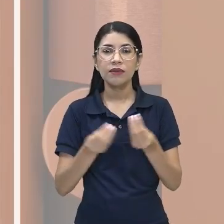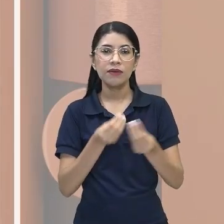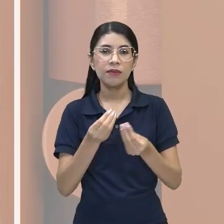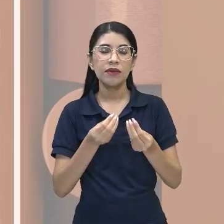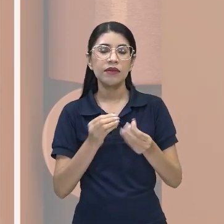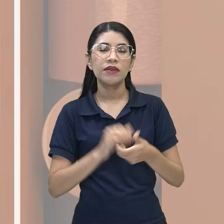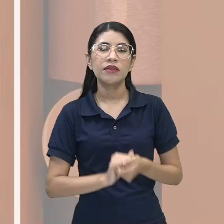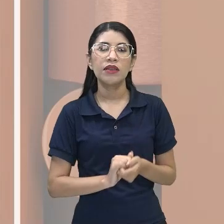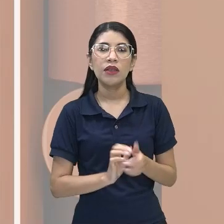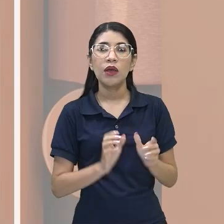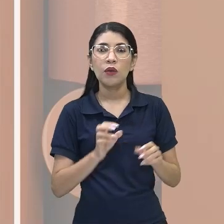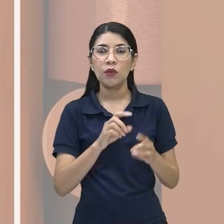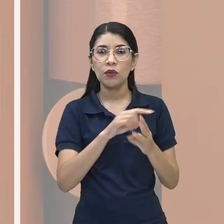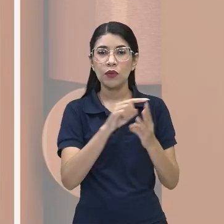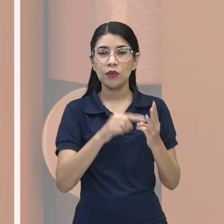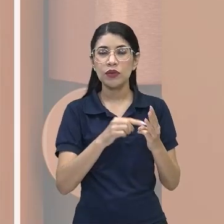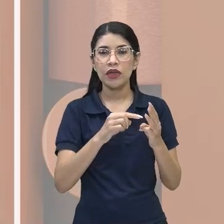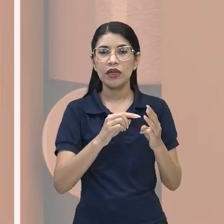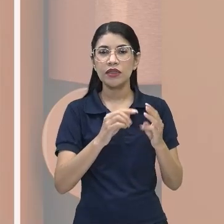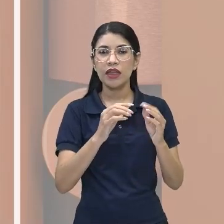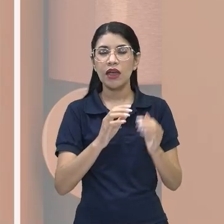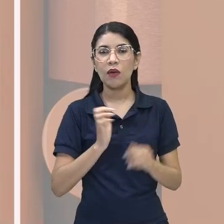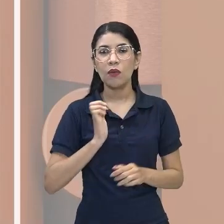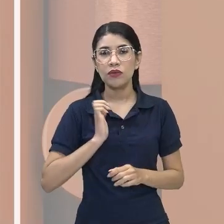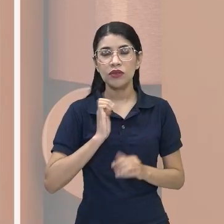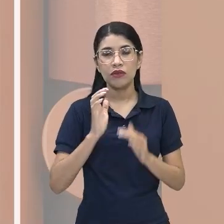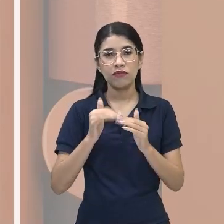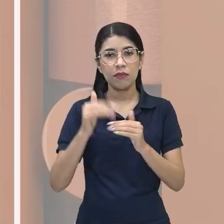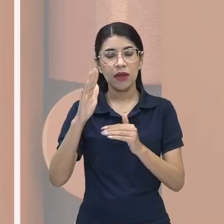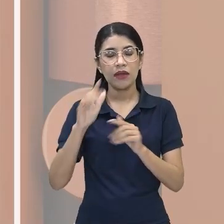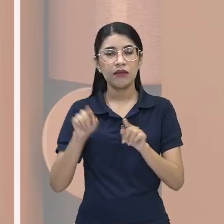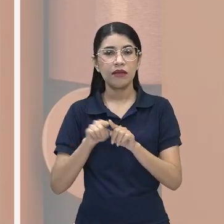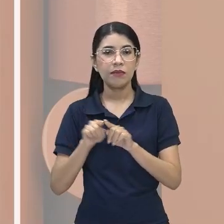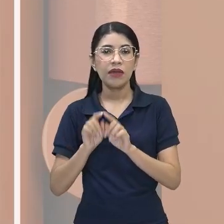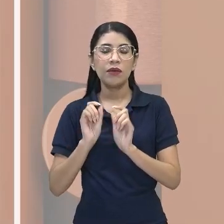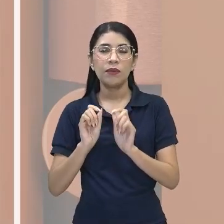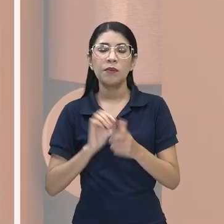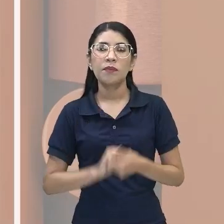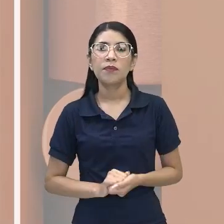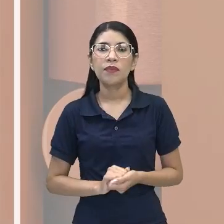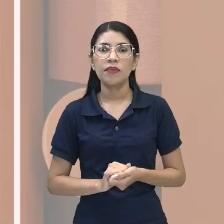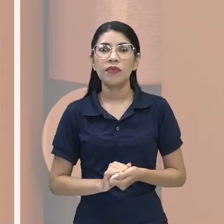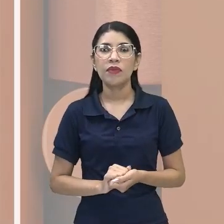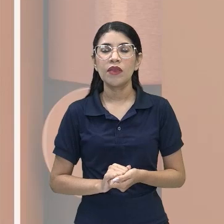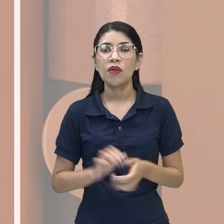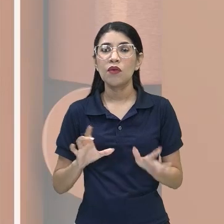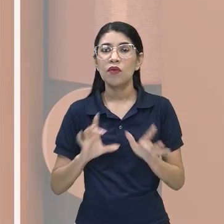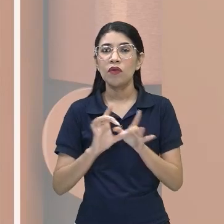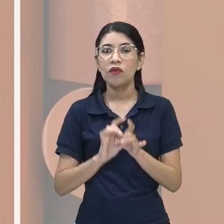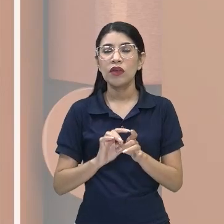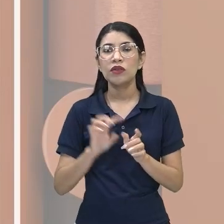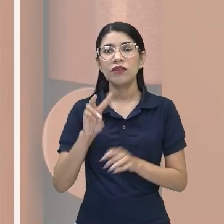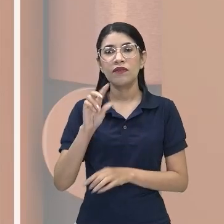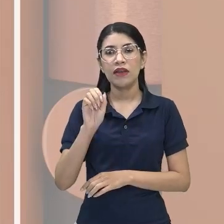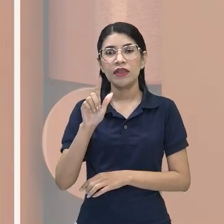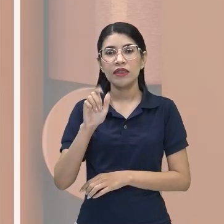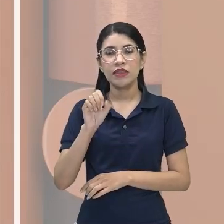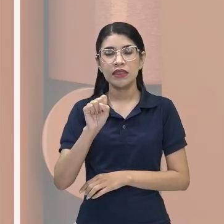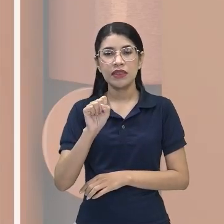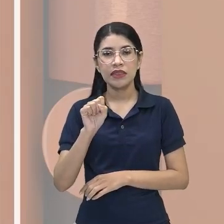nobre maior, com um nobre menos abastado, a gente dá o nome então de vínculo de